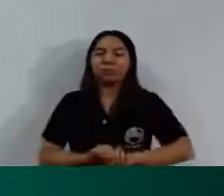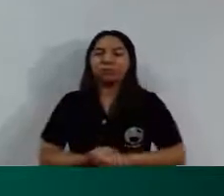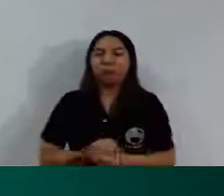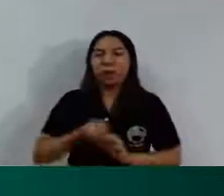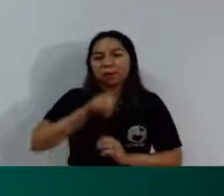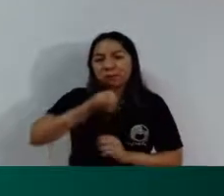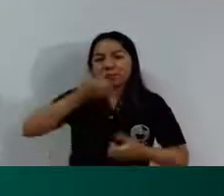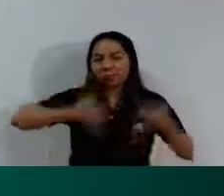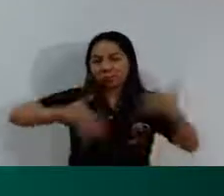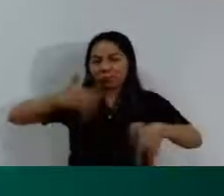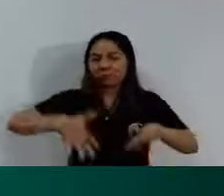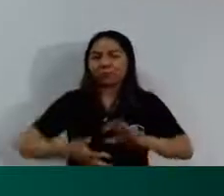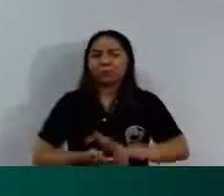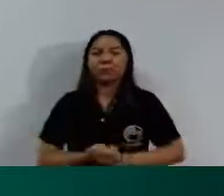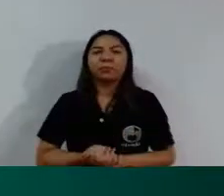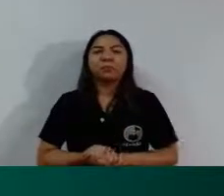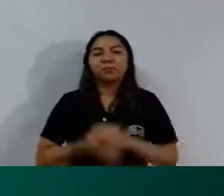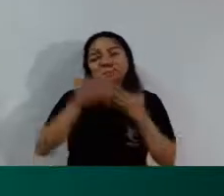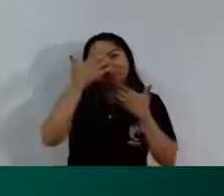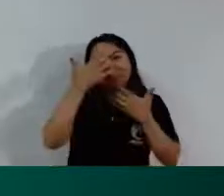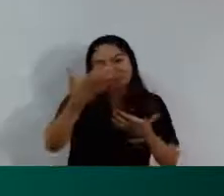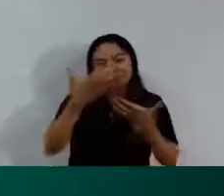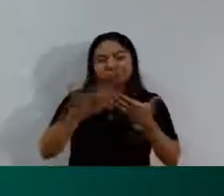abraço gente obrigado